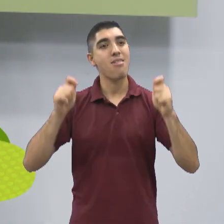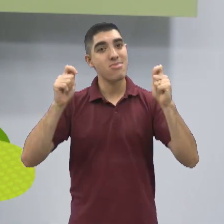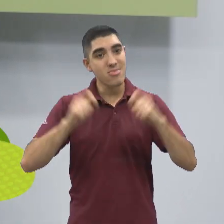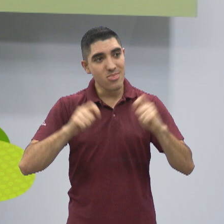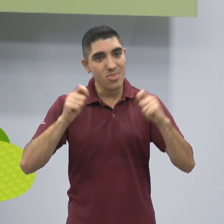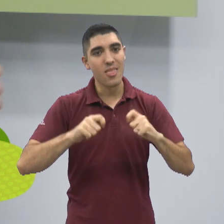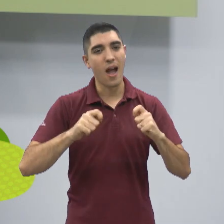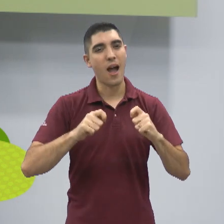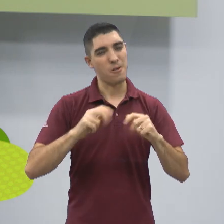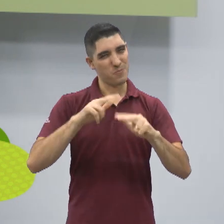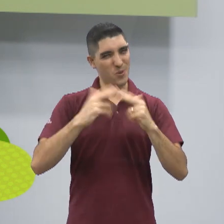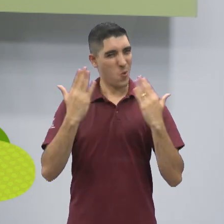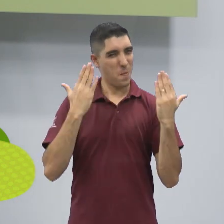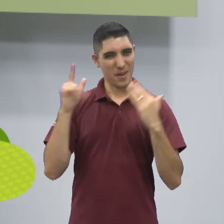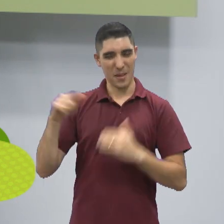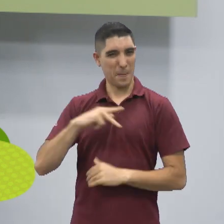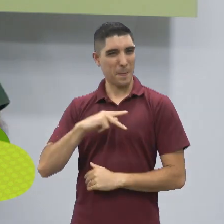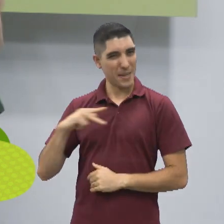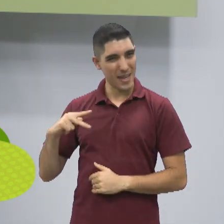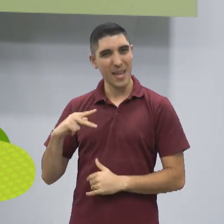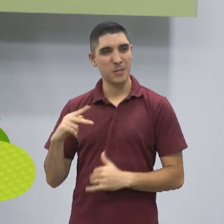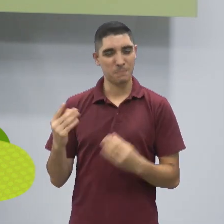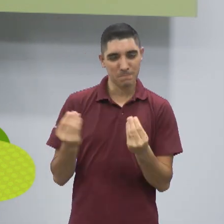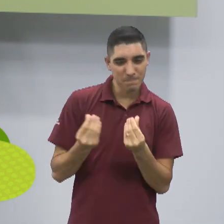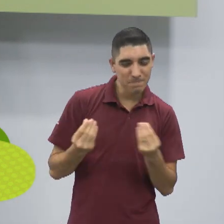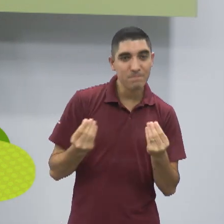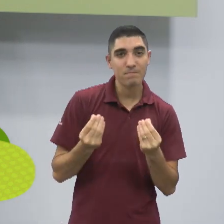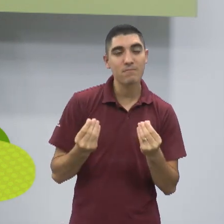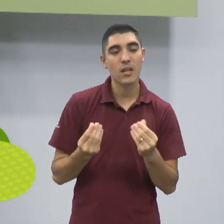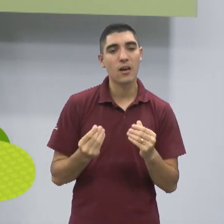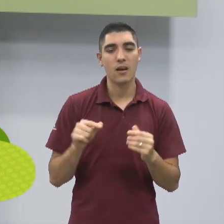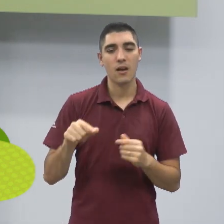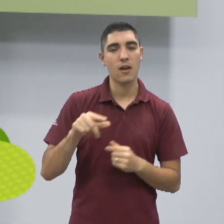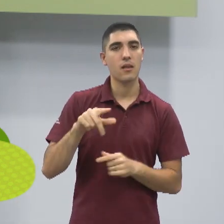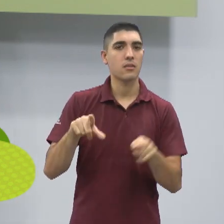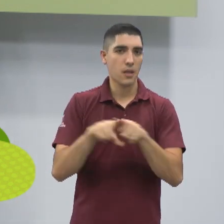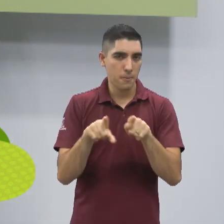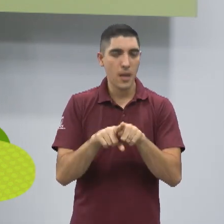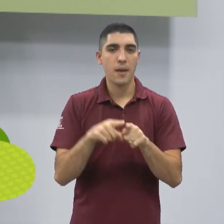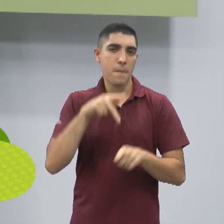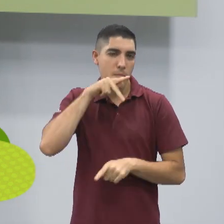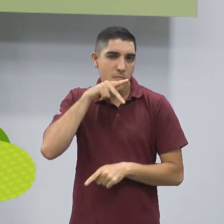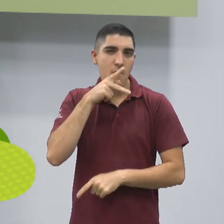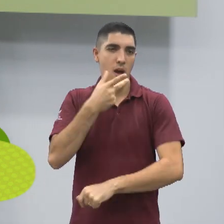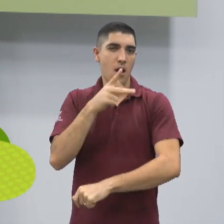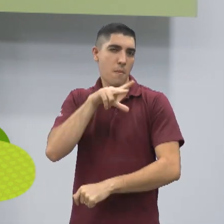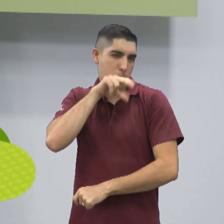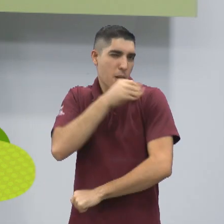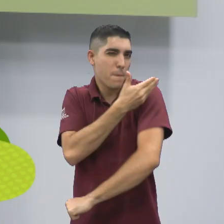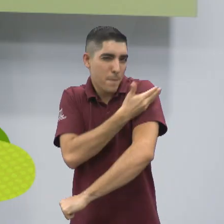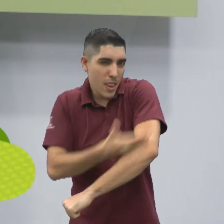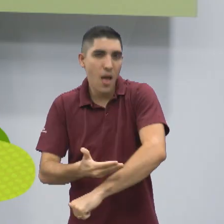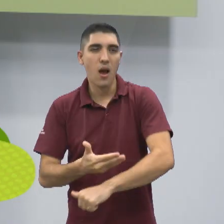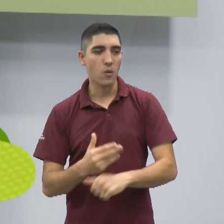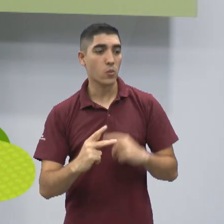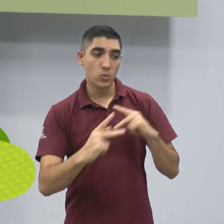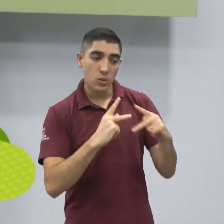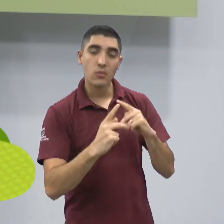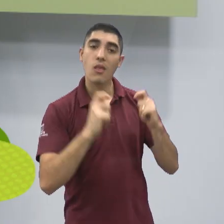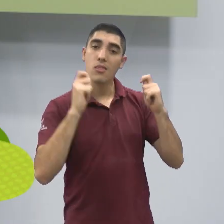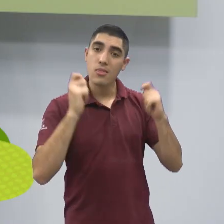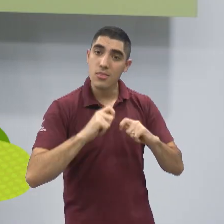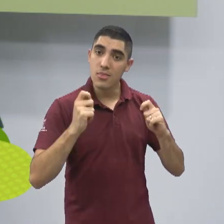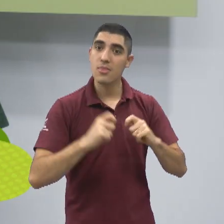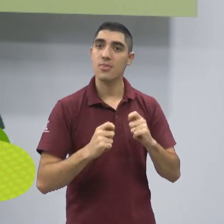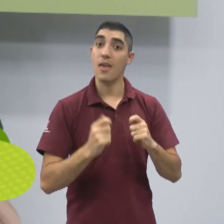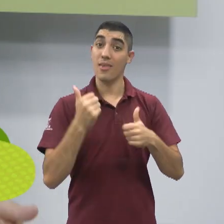contra o Pinheiros, eram 2 jogos, Unifacisa e Pato Branco, abaixo da tabela, que o São José, times que o São José estava acima